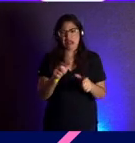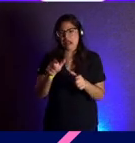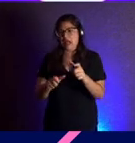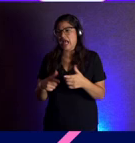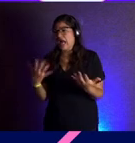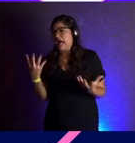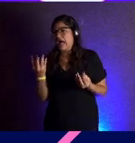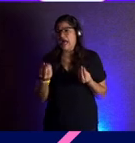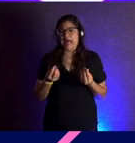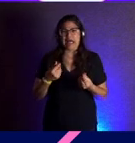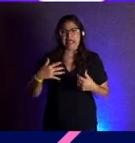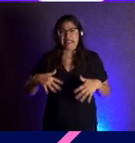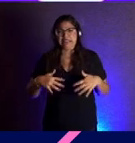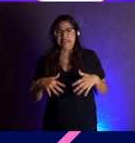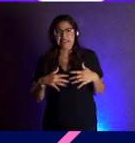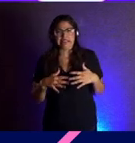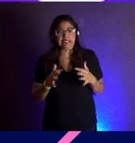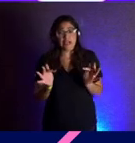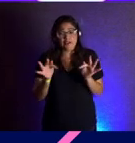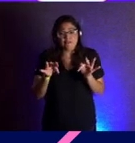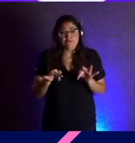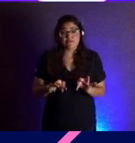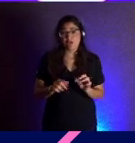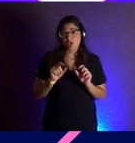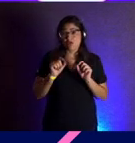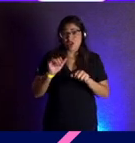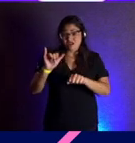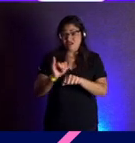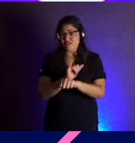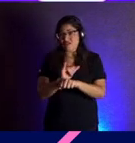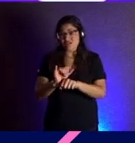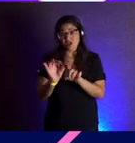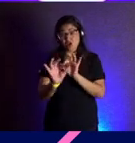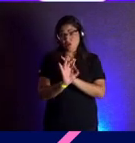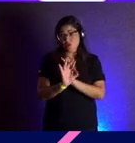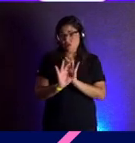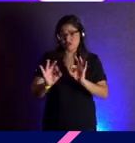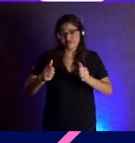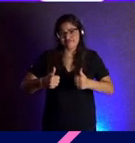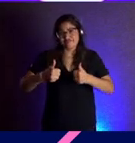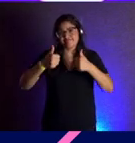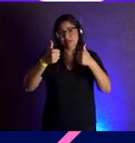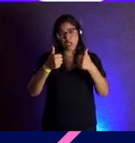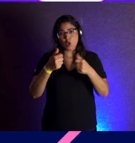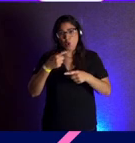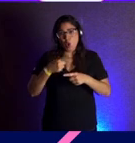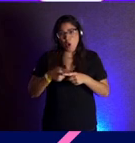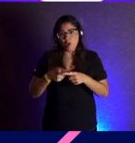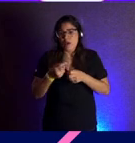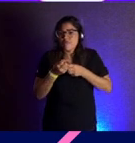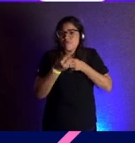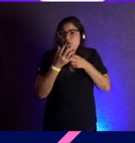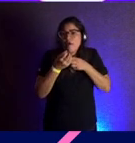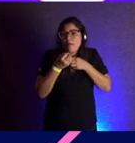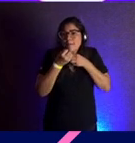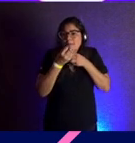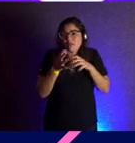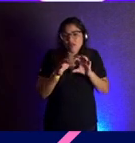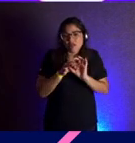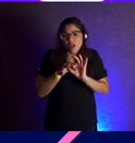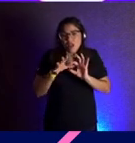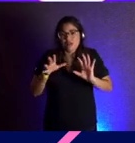fim se mostrou ser a melhor estratégia, porque o dado aberto acaba permitindo, inclusive, para quem está